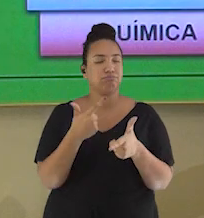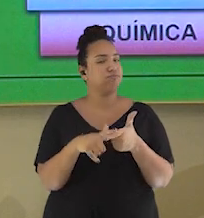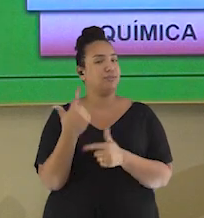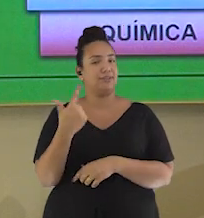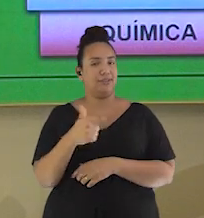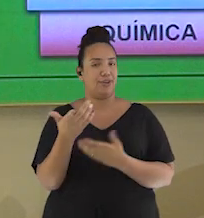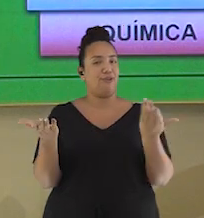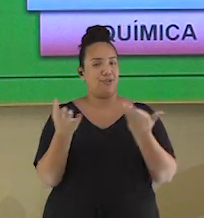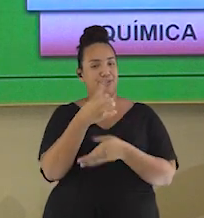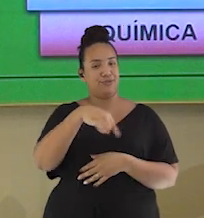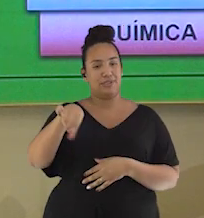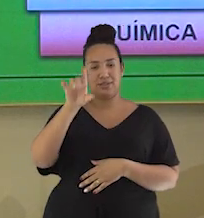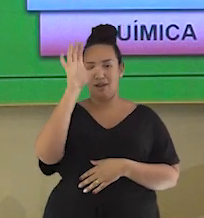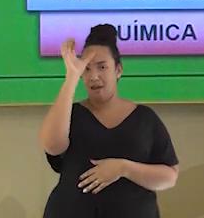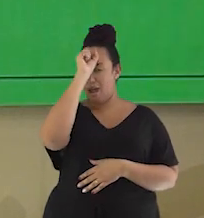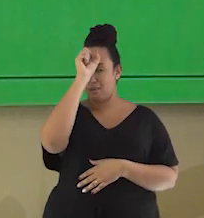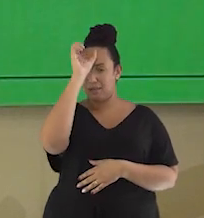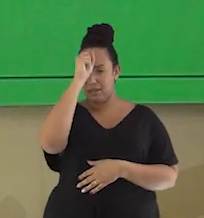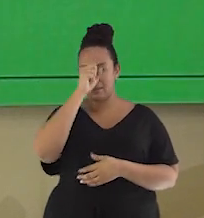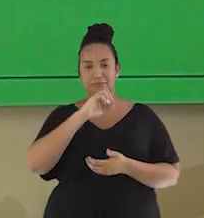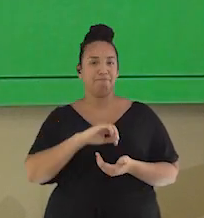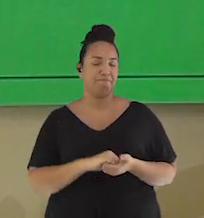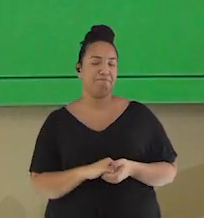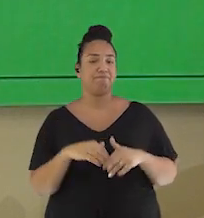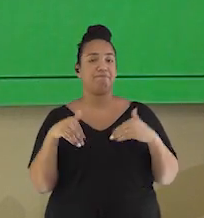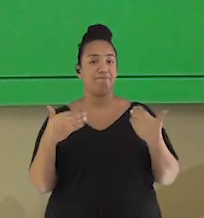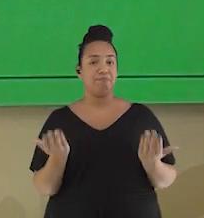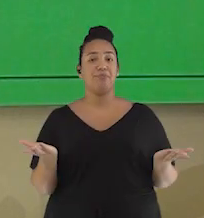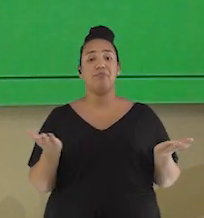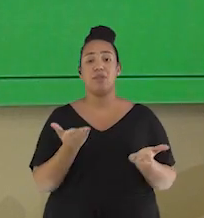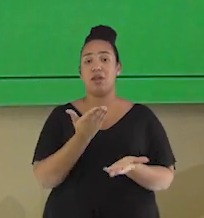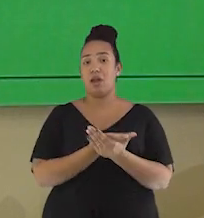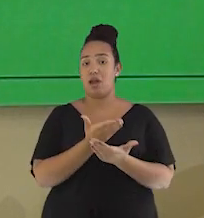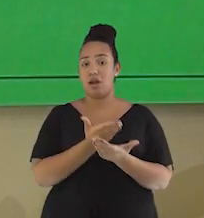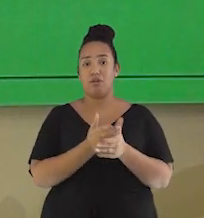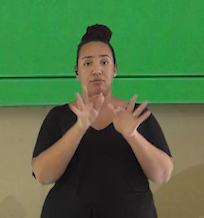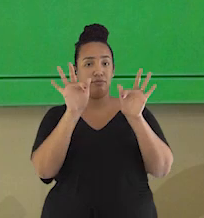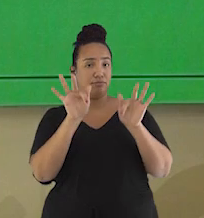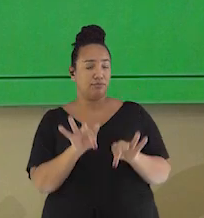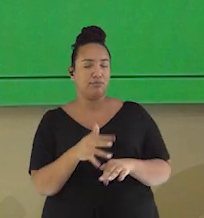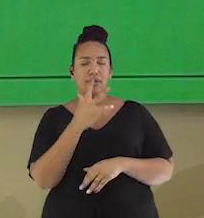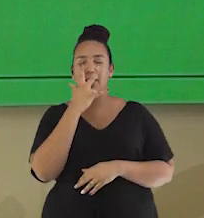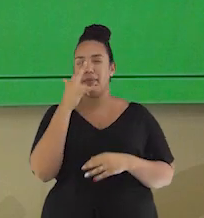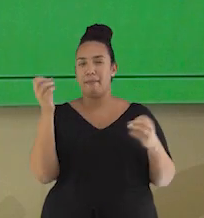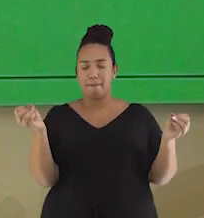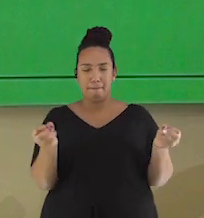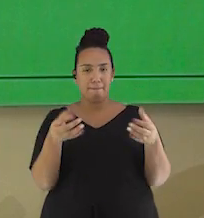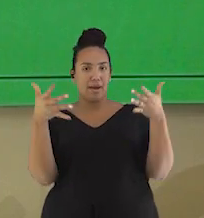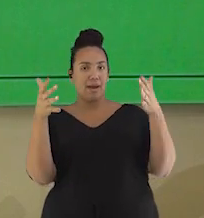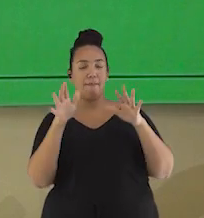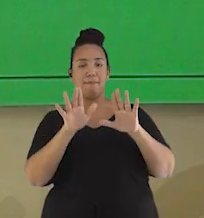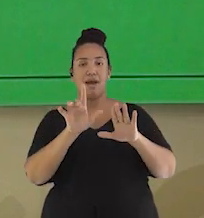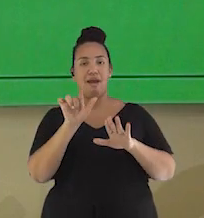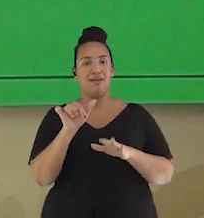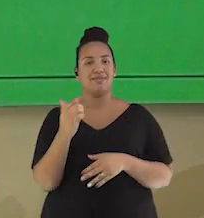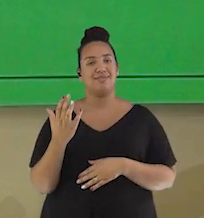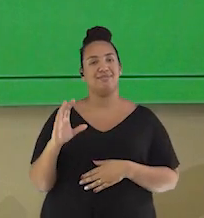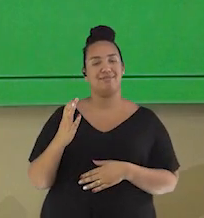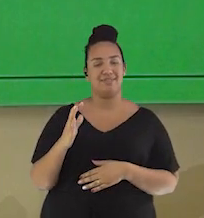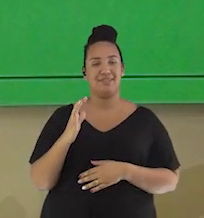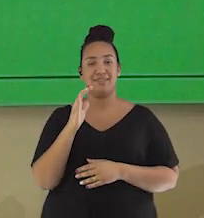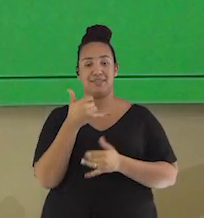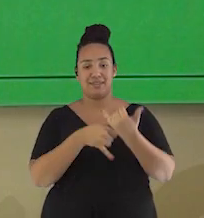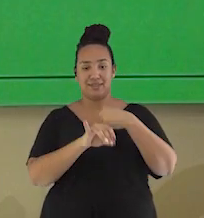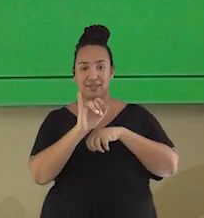aqui comigo. Estamos chegando ao fim da nossa aula de hoje. Parece mágica, mas é ciências,